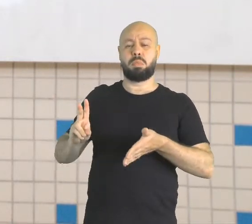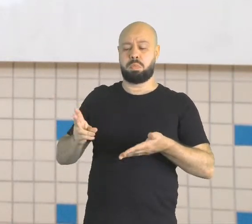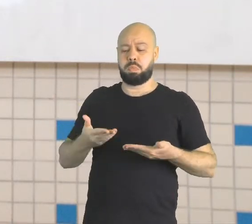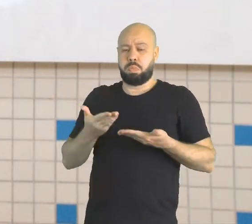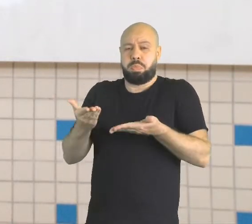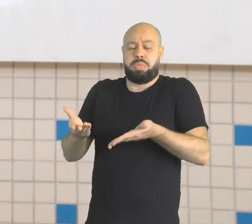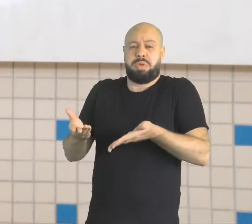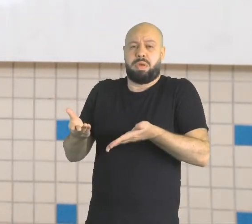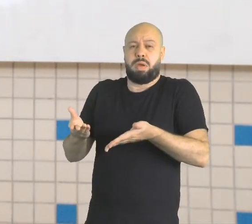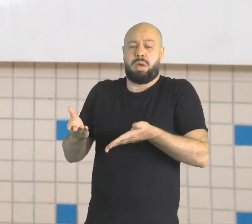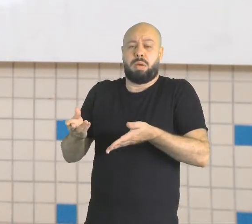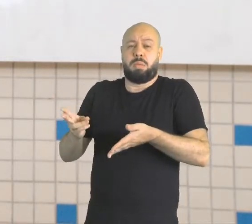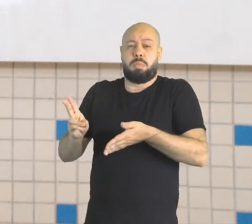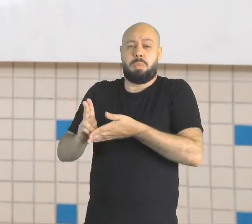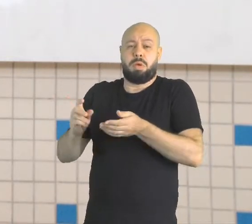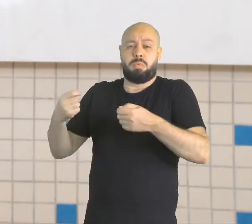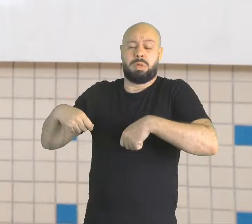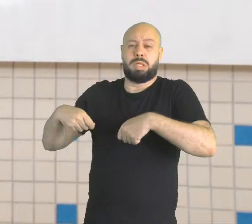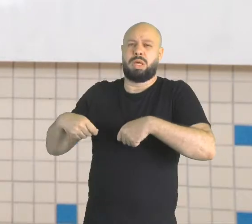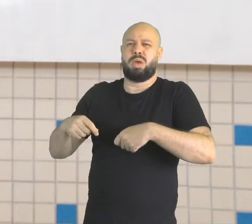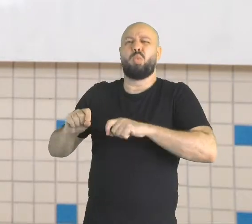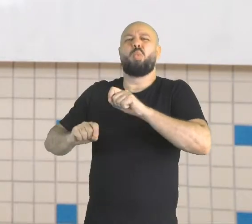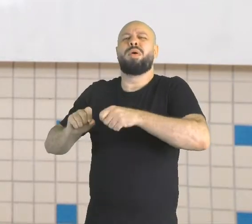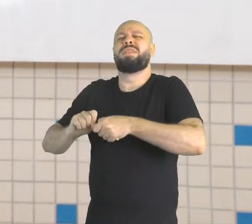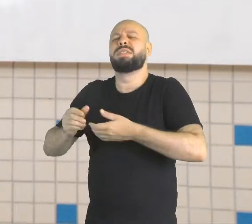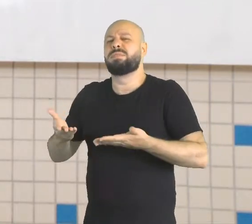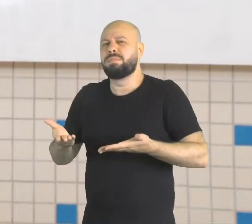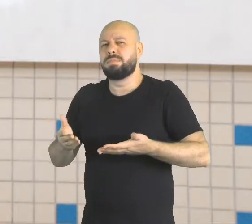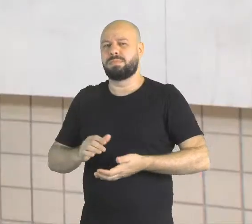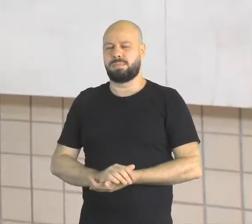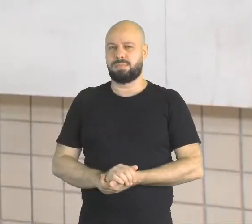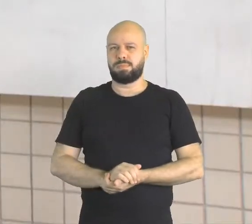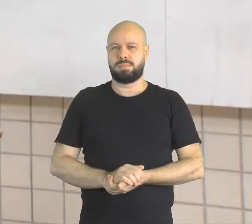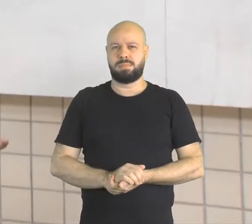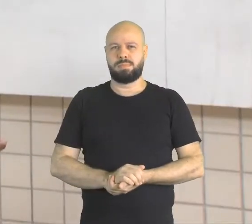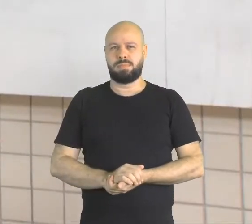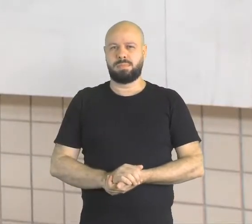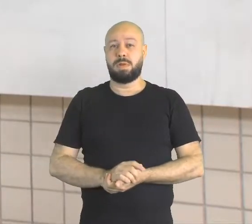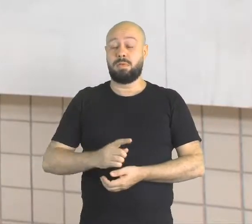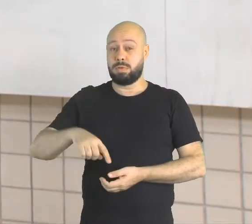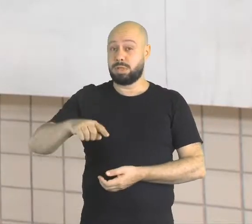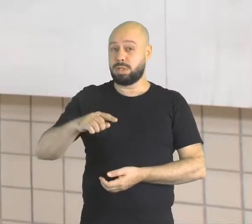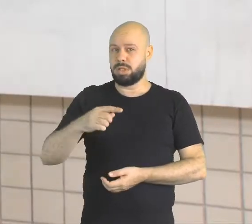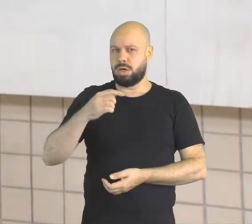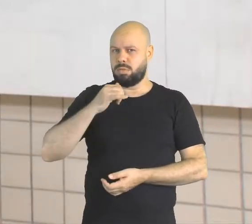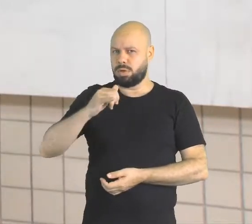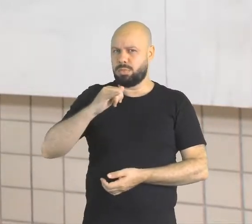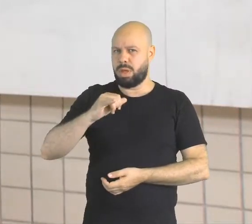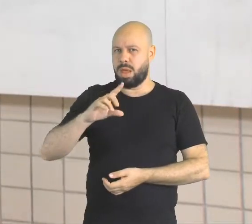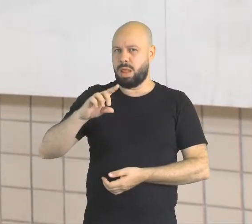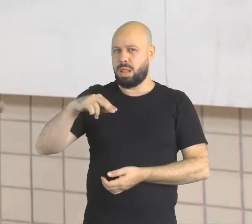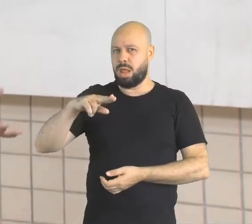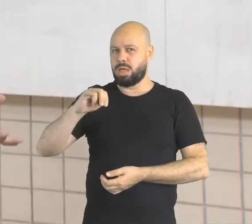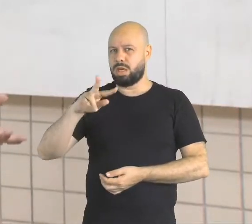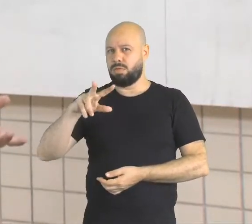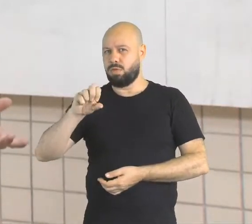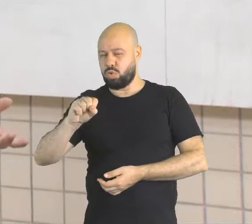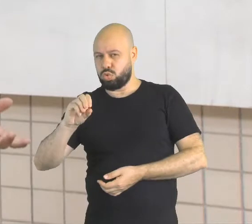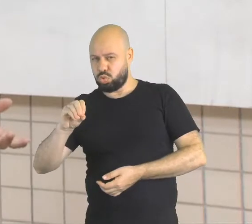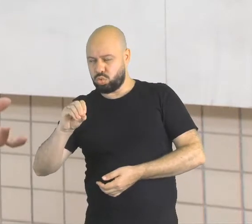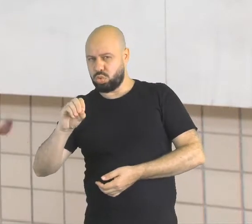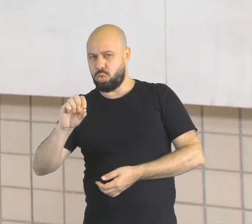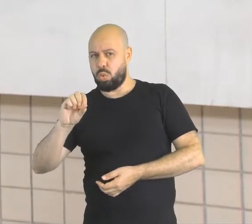perante as necessidades das tribos nativas? Vocês vão ouvir eu falar nativos ou